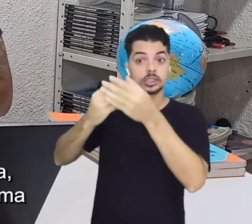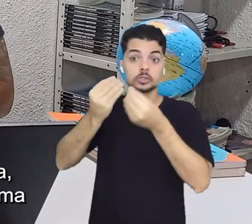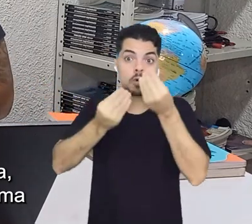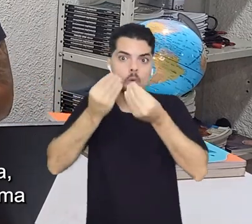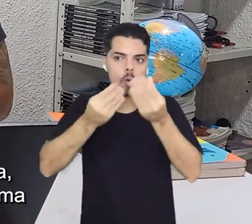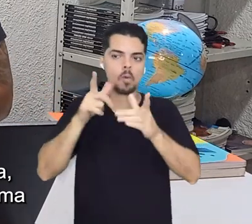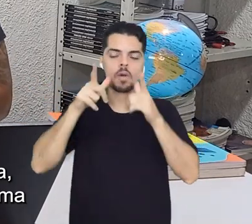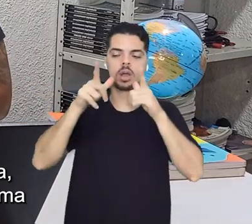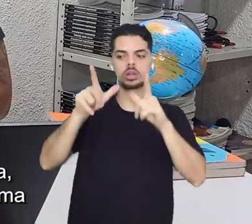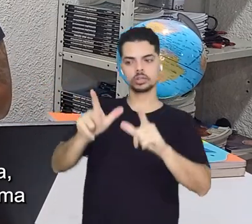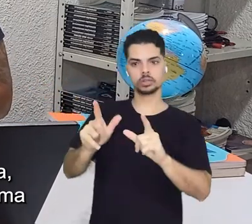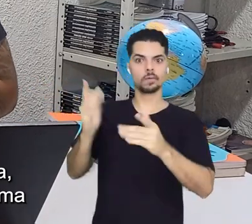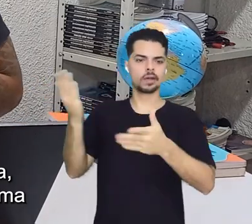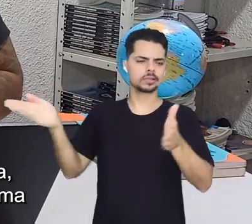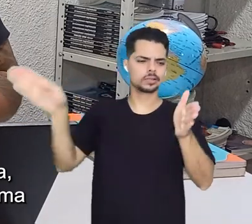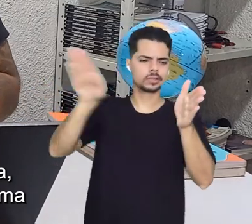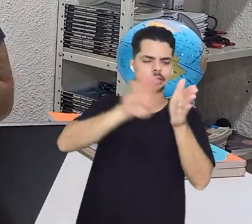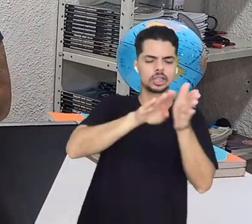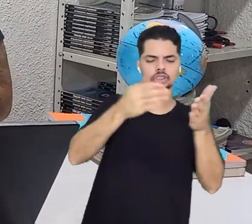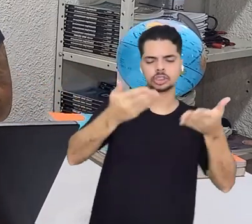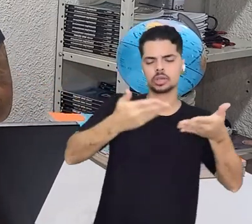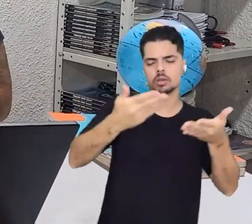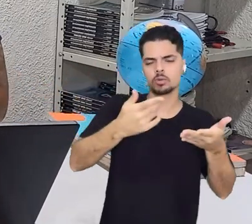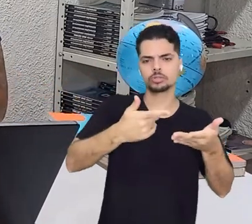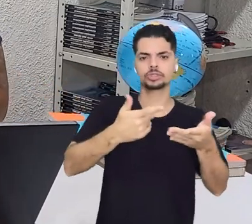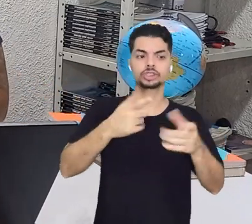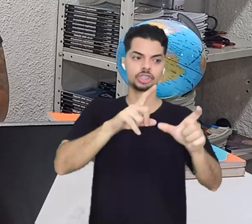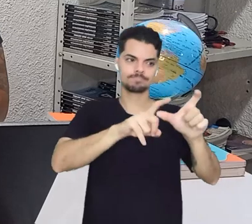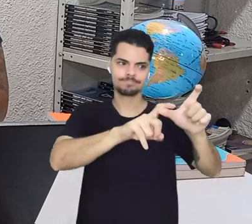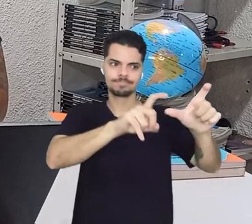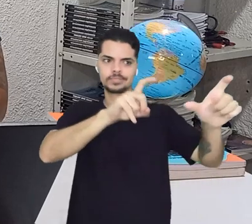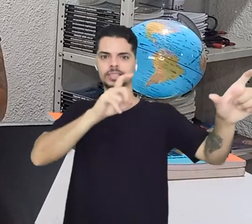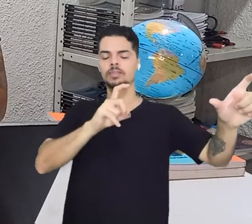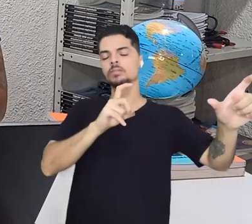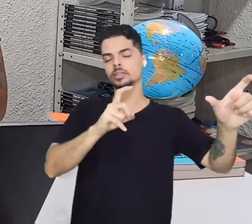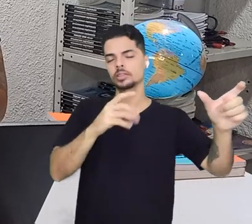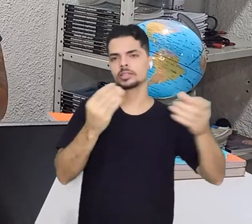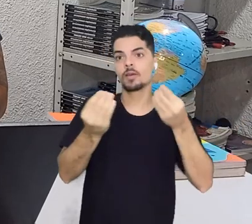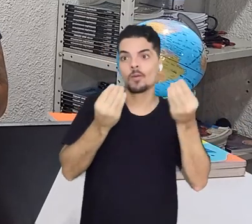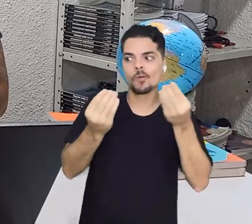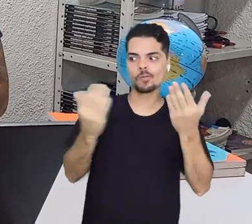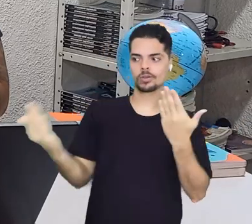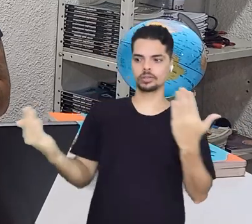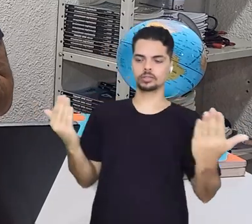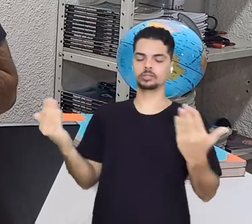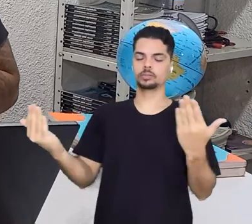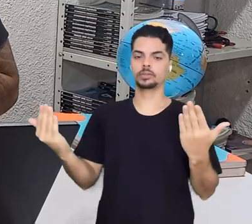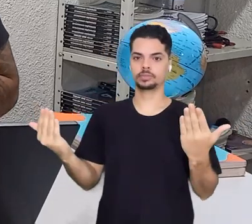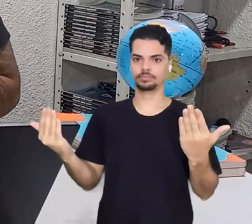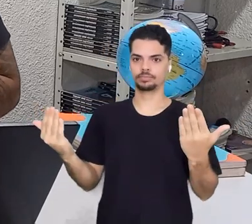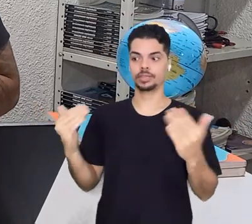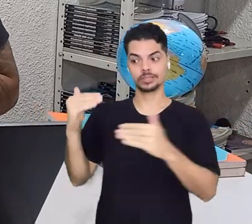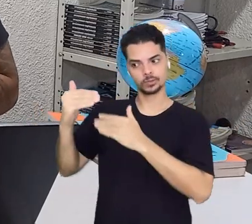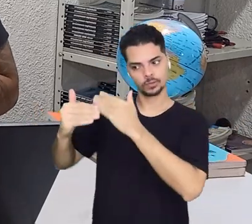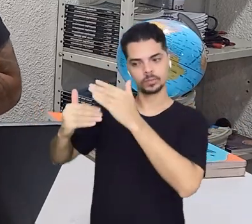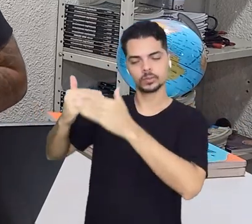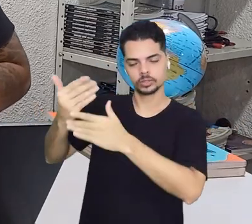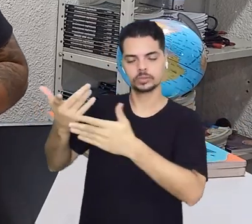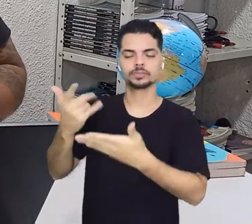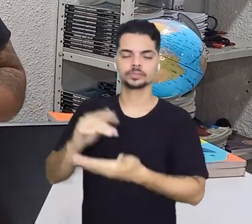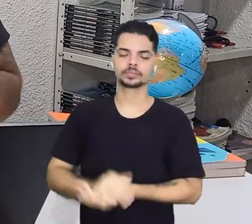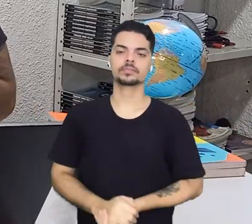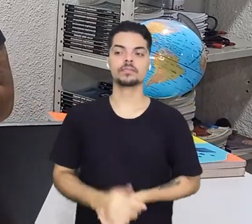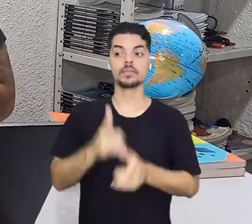até culminar naquilo que a gente chama de independência do Brasil. A língua como